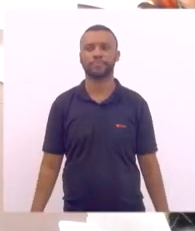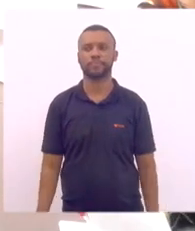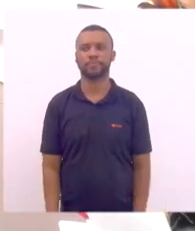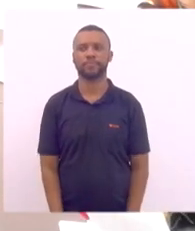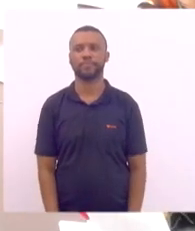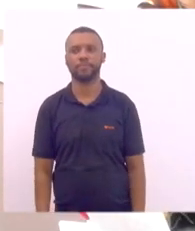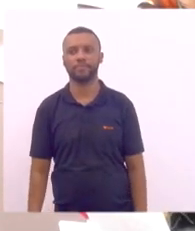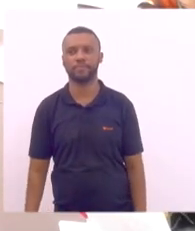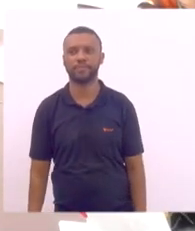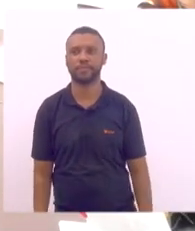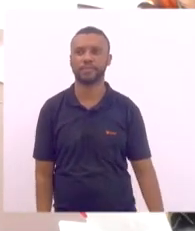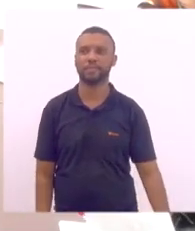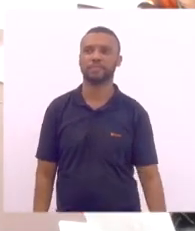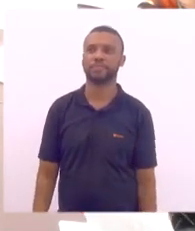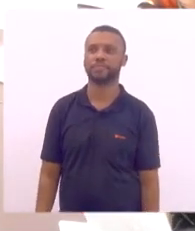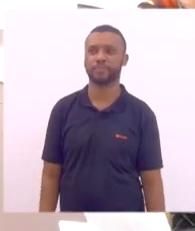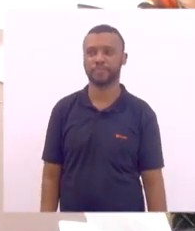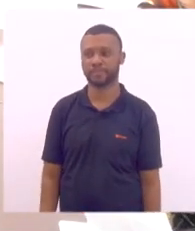Não.